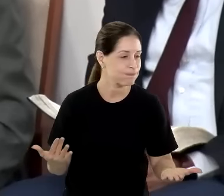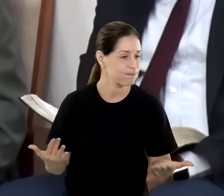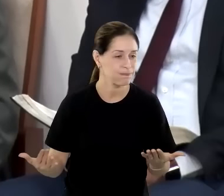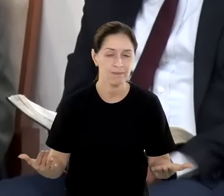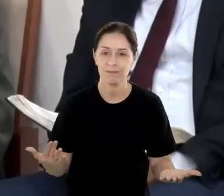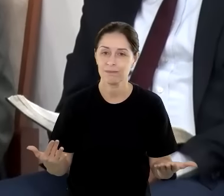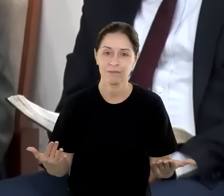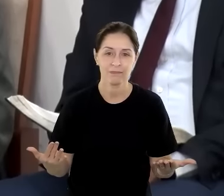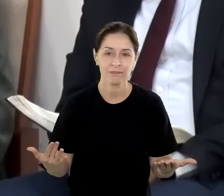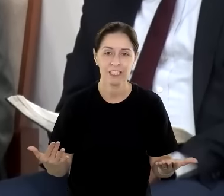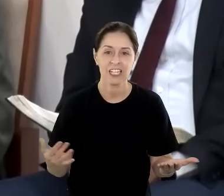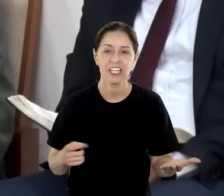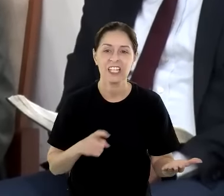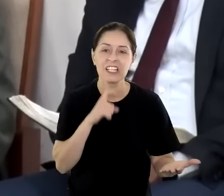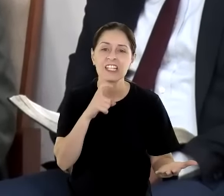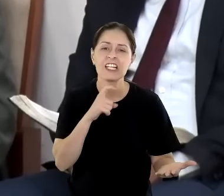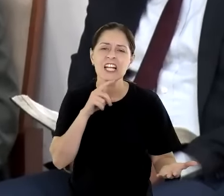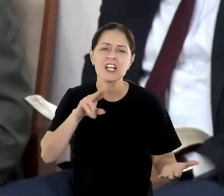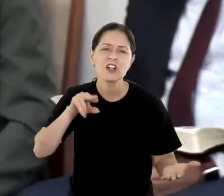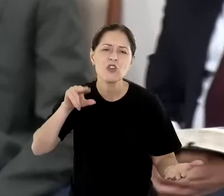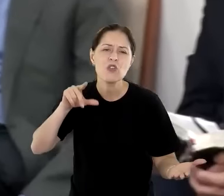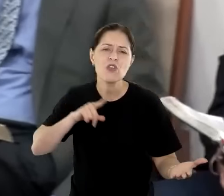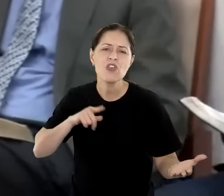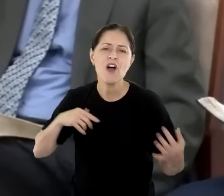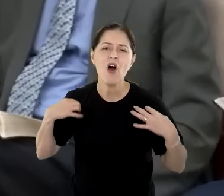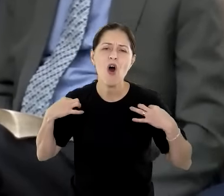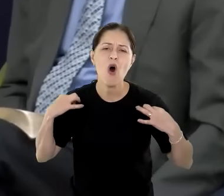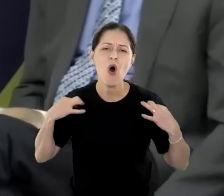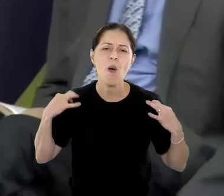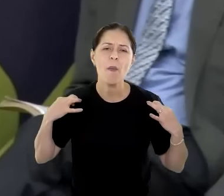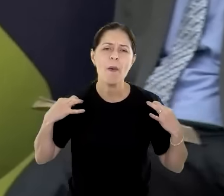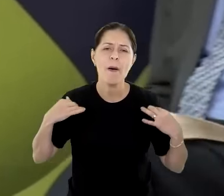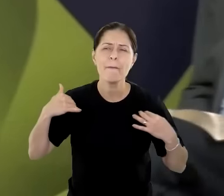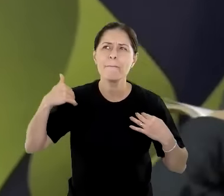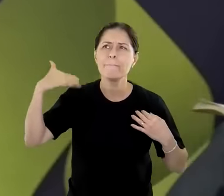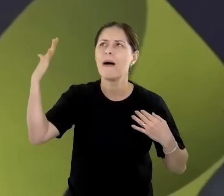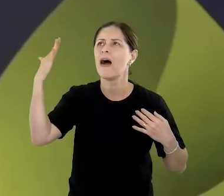glória se vestiu com a beleza de um lírio.